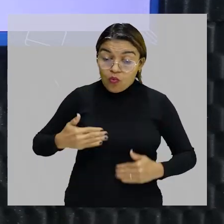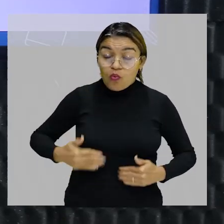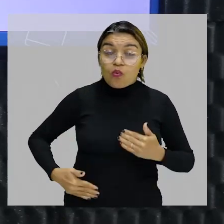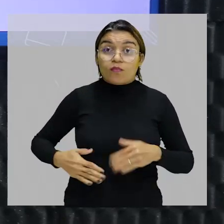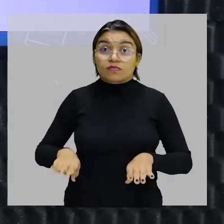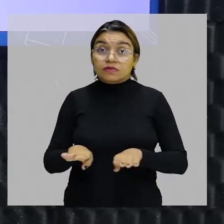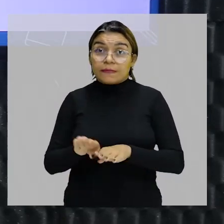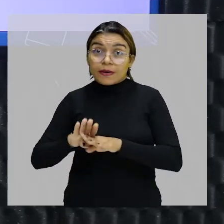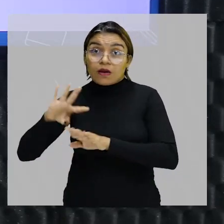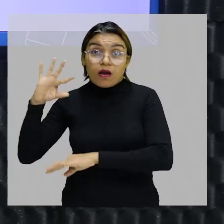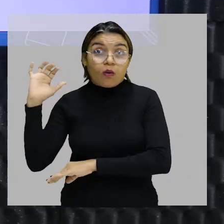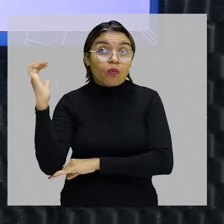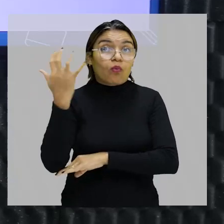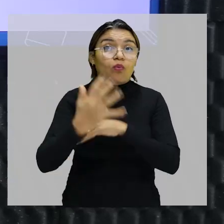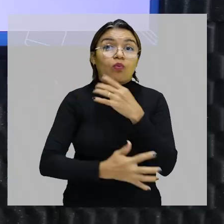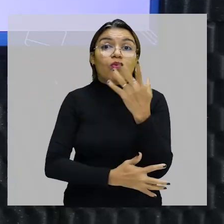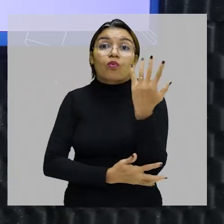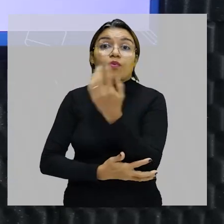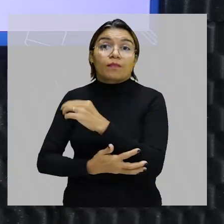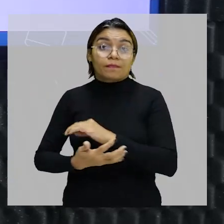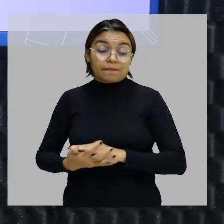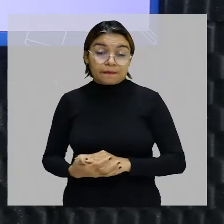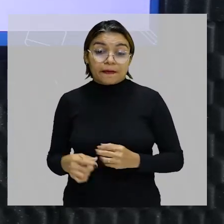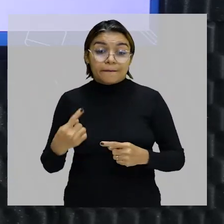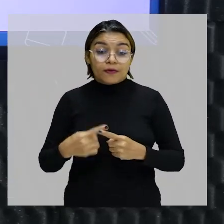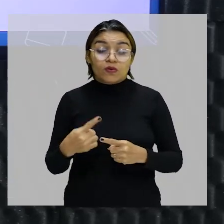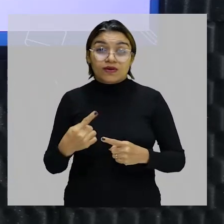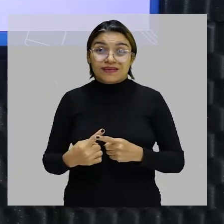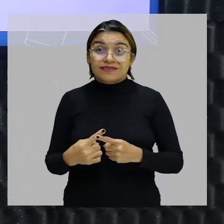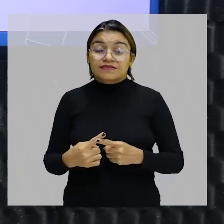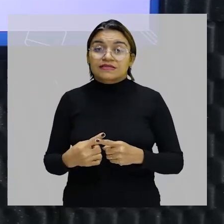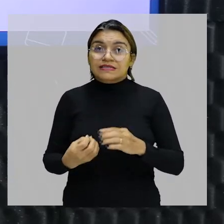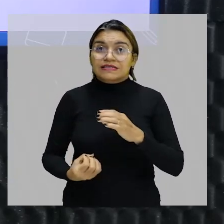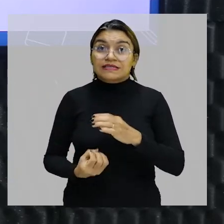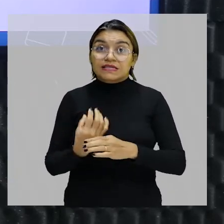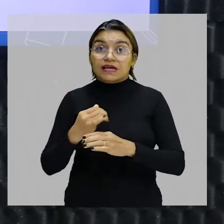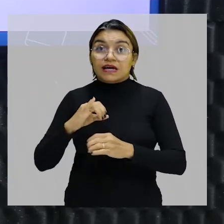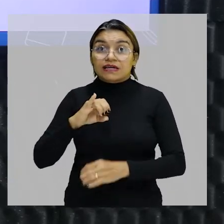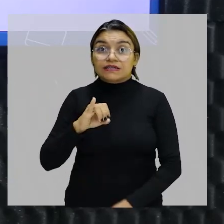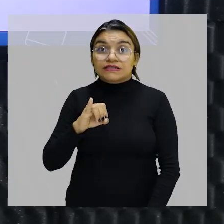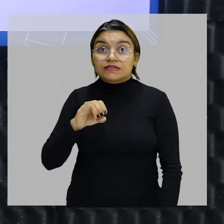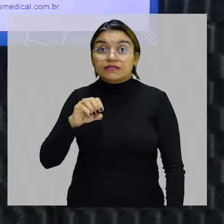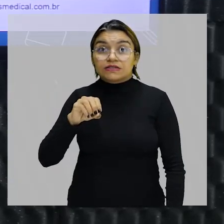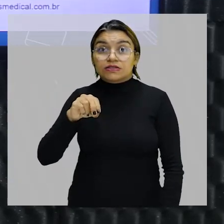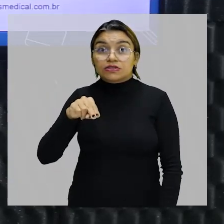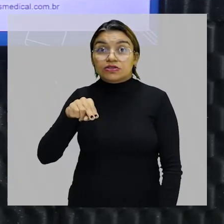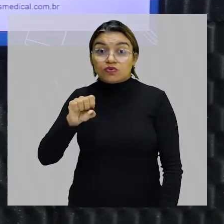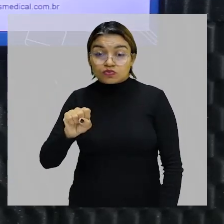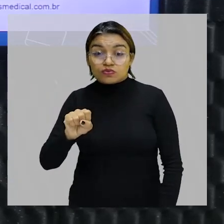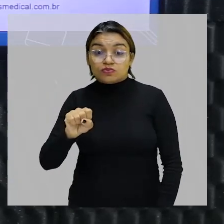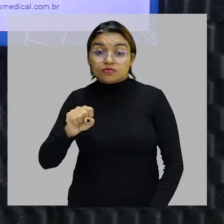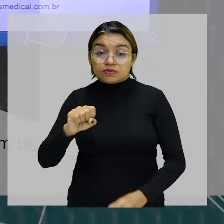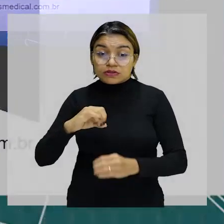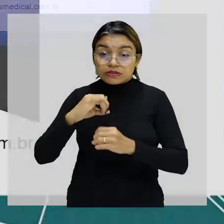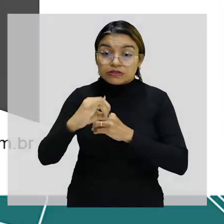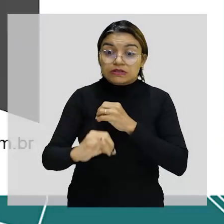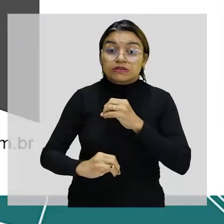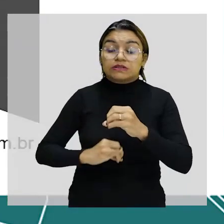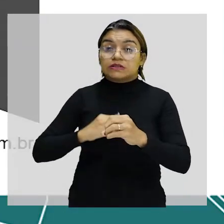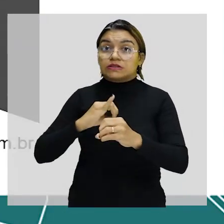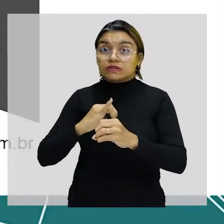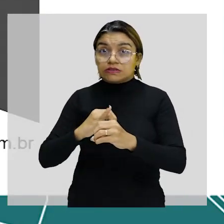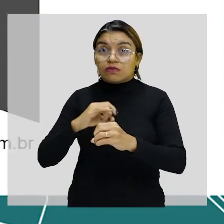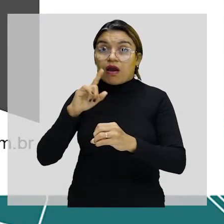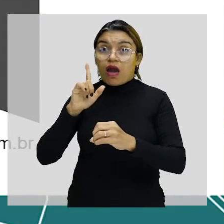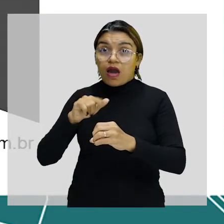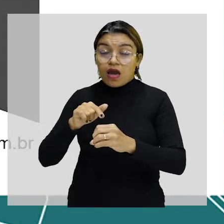ao meio ambiente. Por quê? Porque ele vai estar justamente criando íons. E esses íons criados, eles são